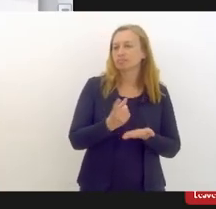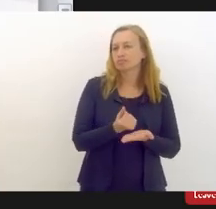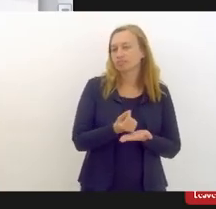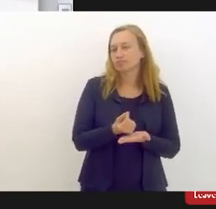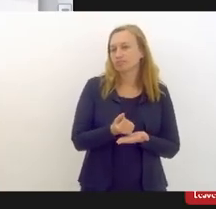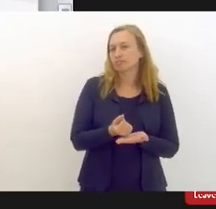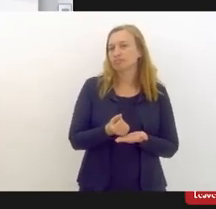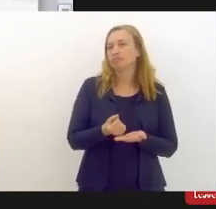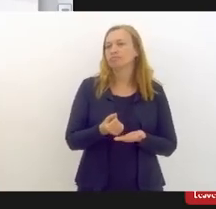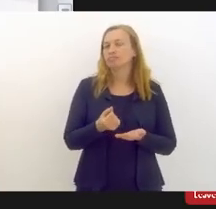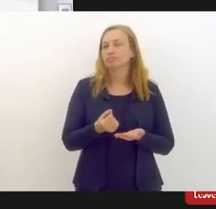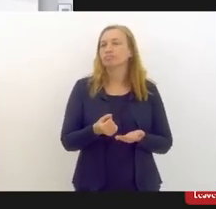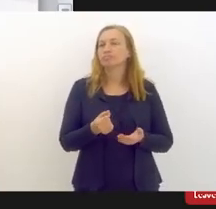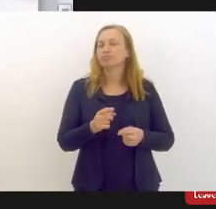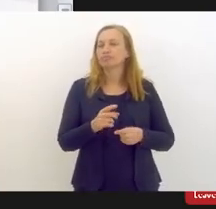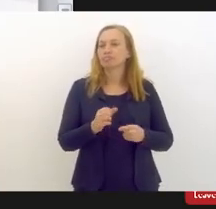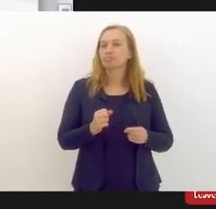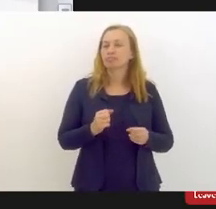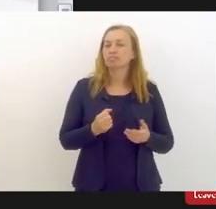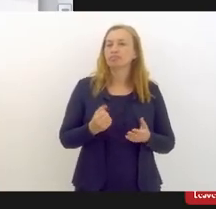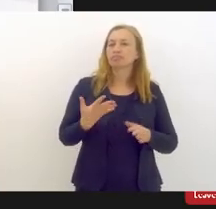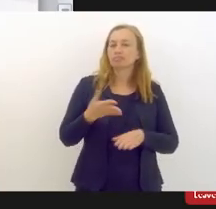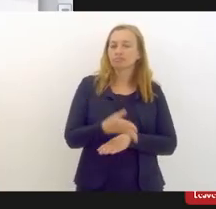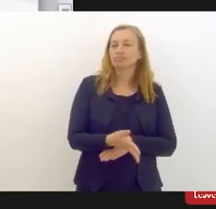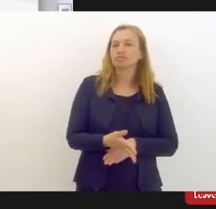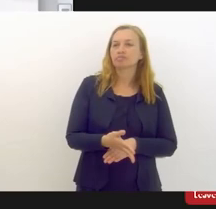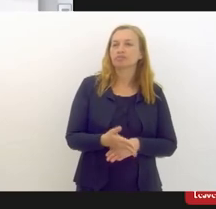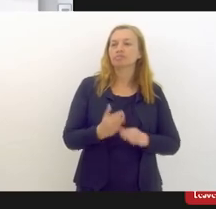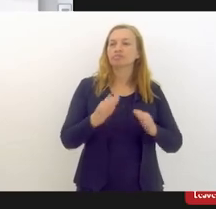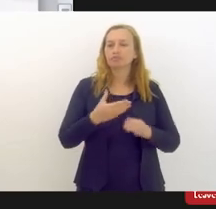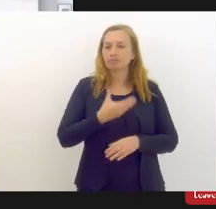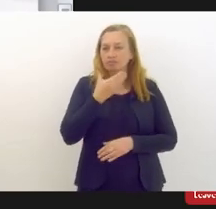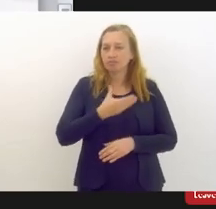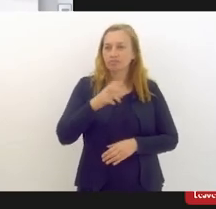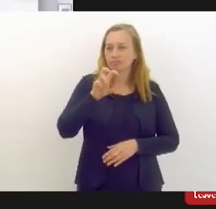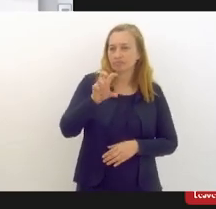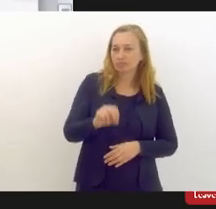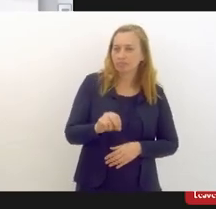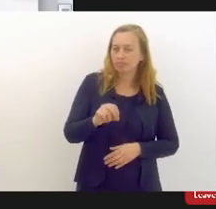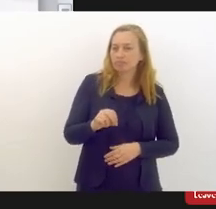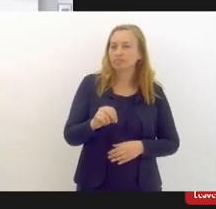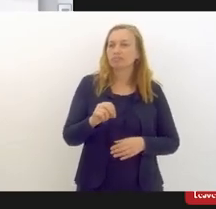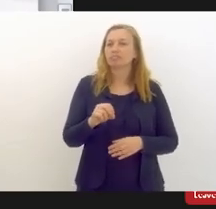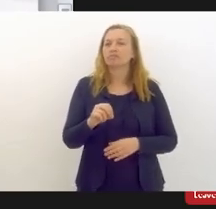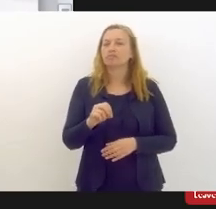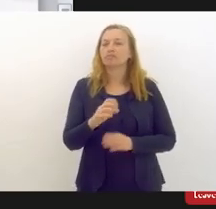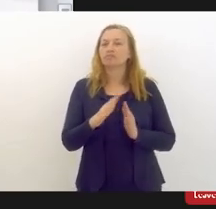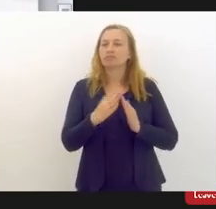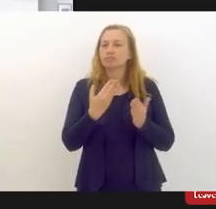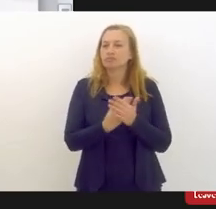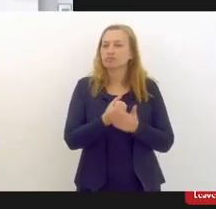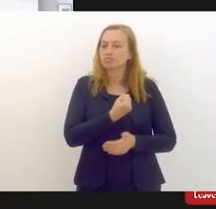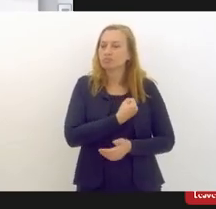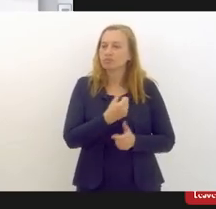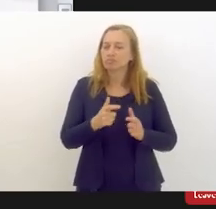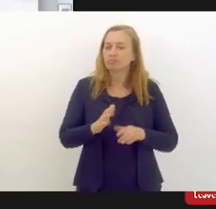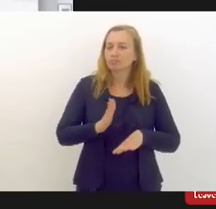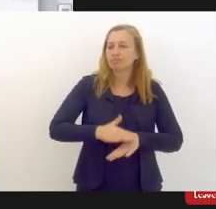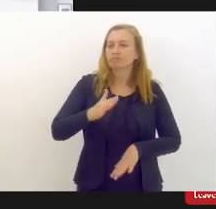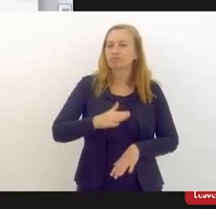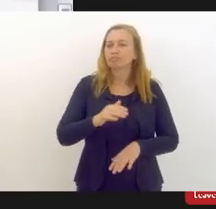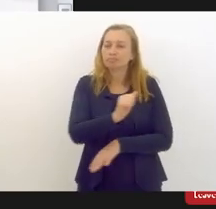modo que a gente vai chegar a dezembro com 50 escolas e aí com um número maior de alunos